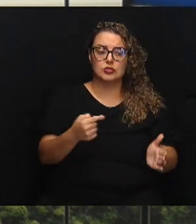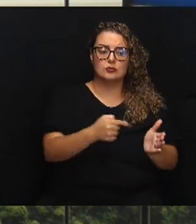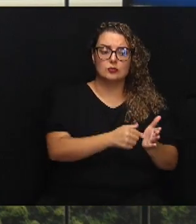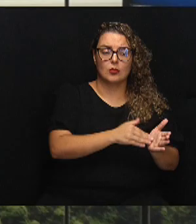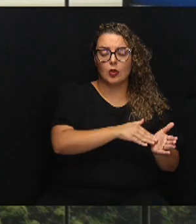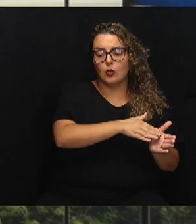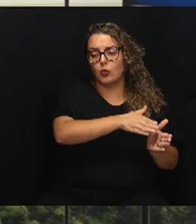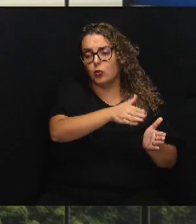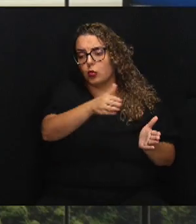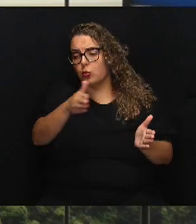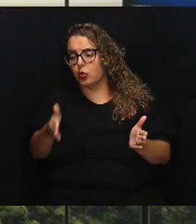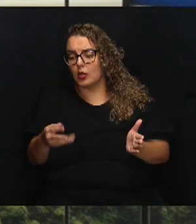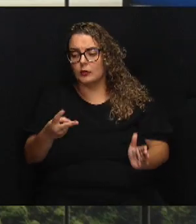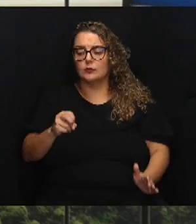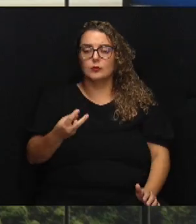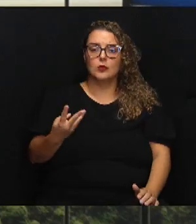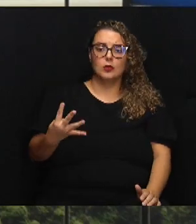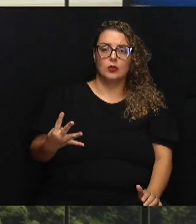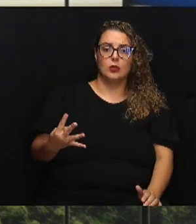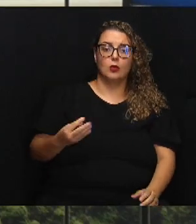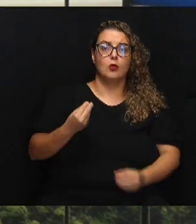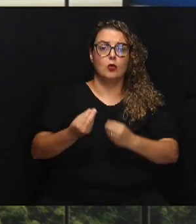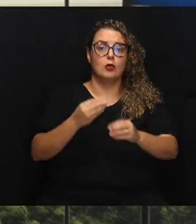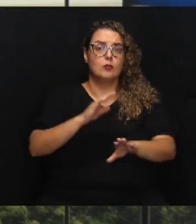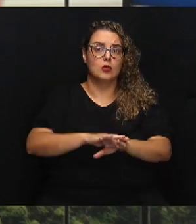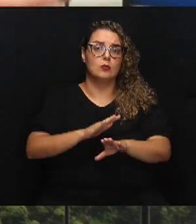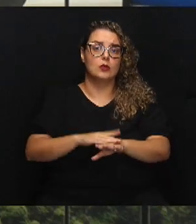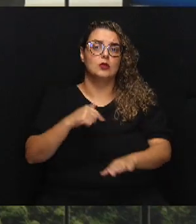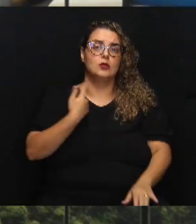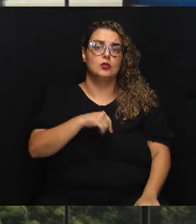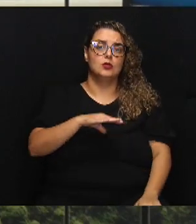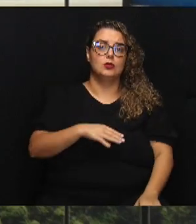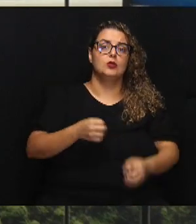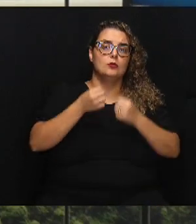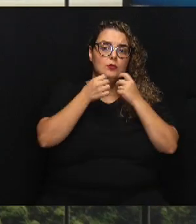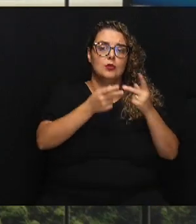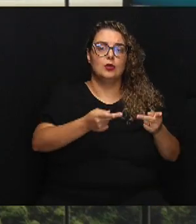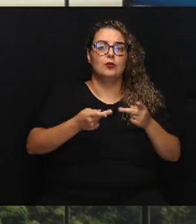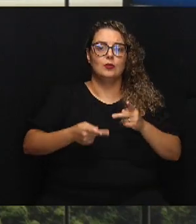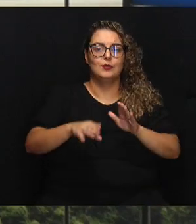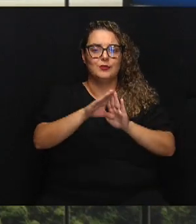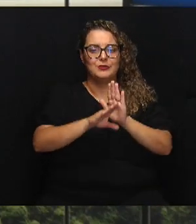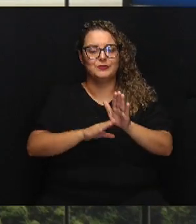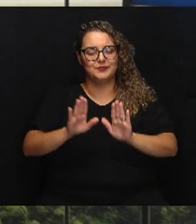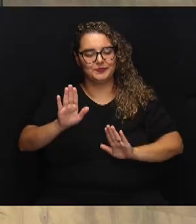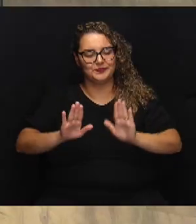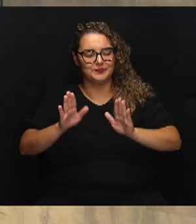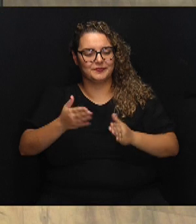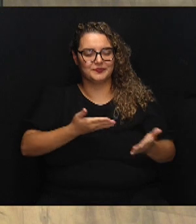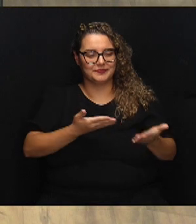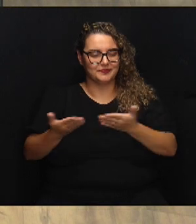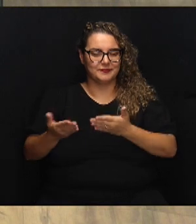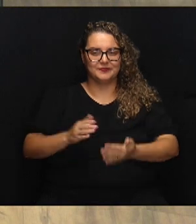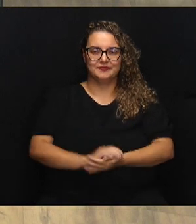né? Como tem sido realizada as ações aqui na nossa cidade? Seja bem-vindo ao programa Questão de Ordem.